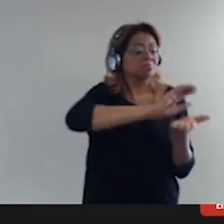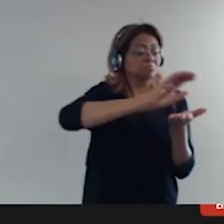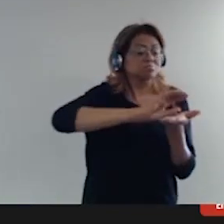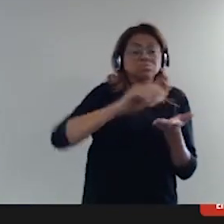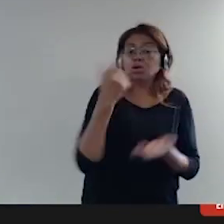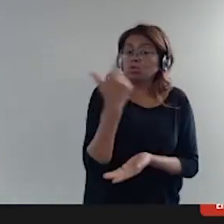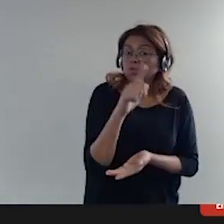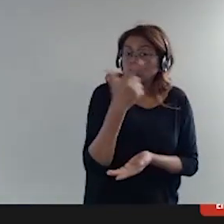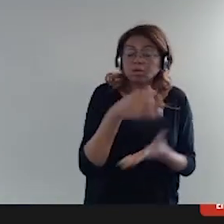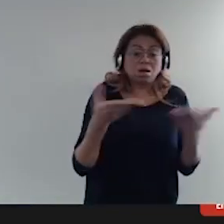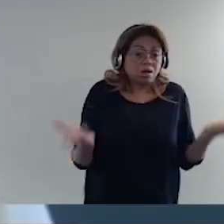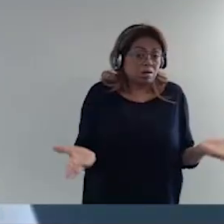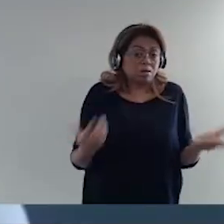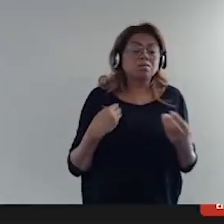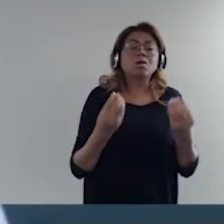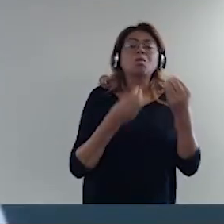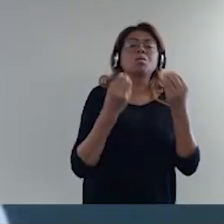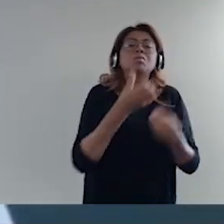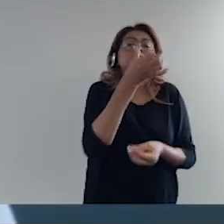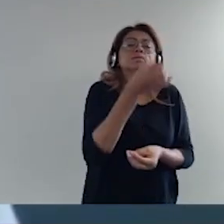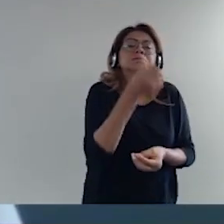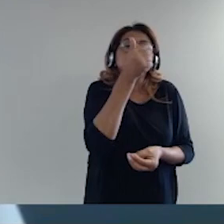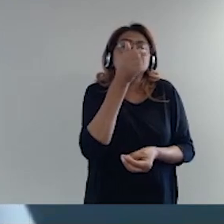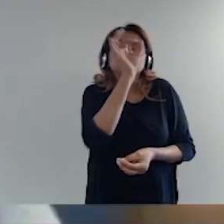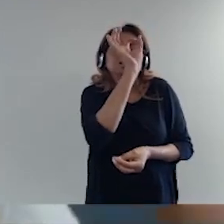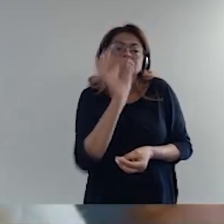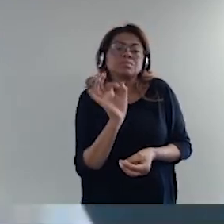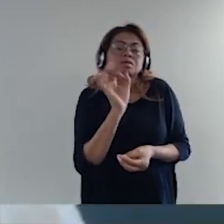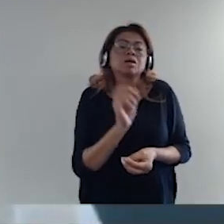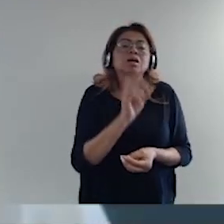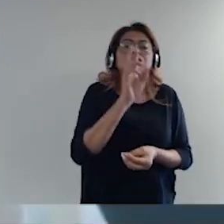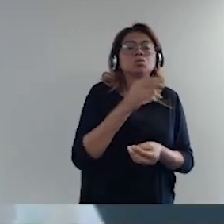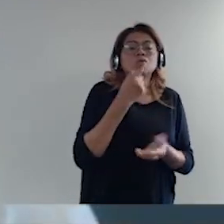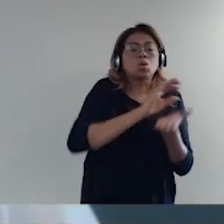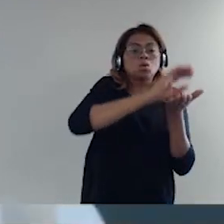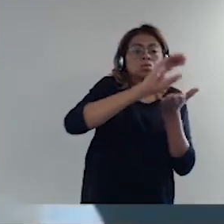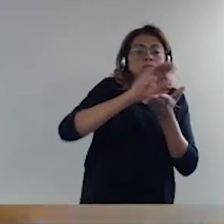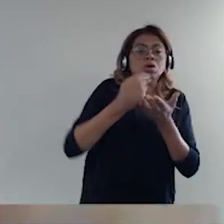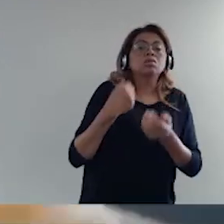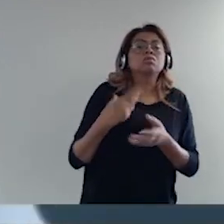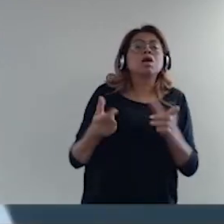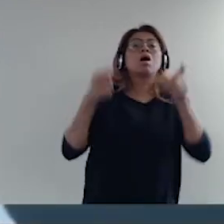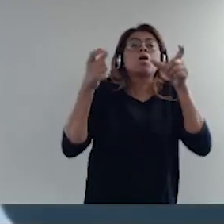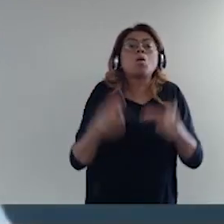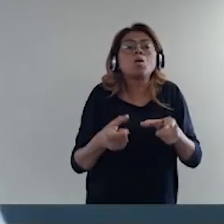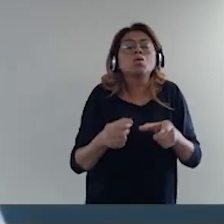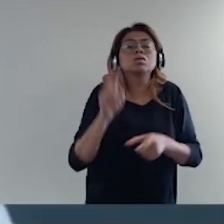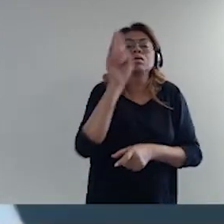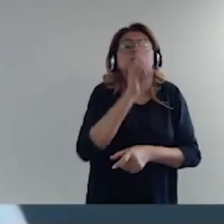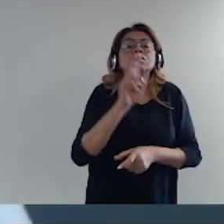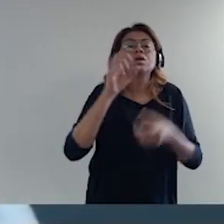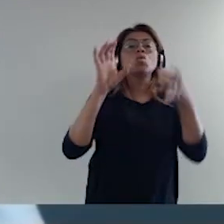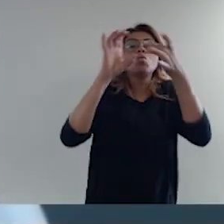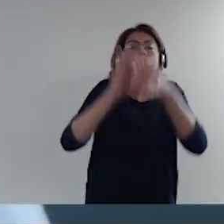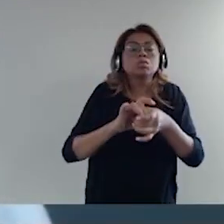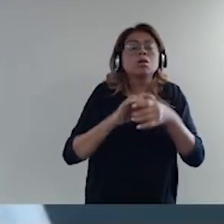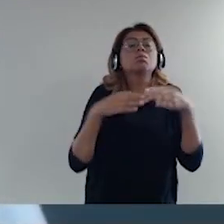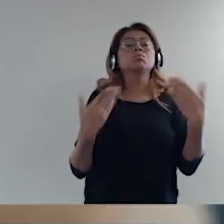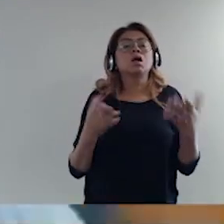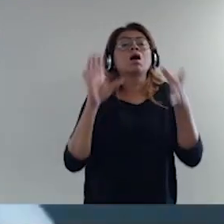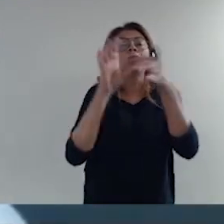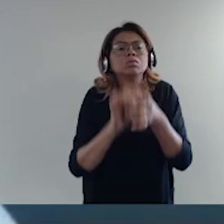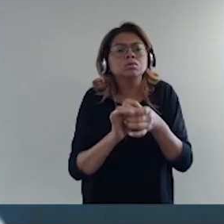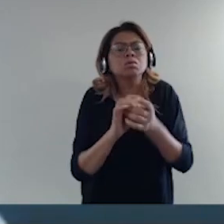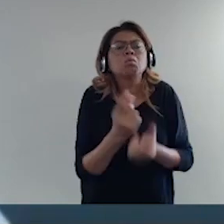gastadores, quando, na verdade, 67% dos recursos estão concentrados na União. E a pergunta que resta, a União